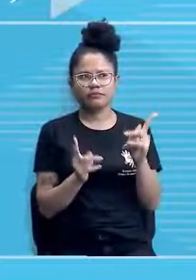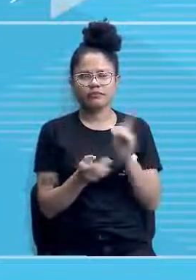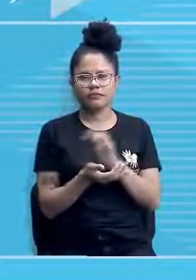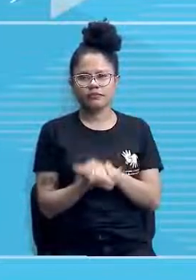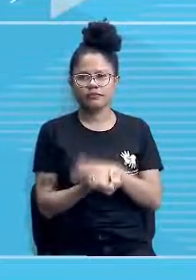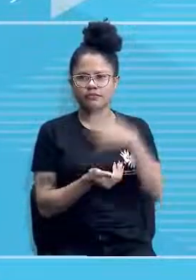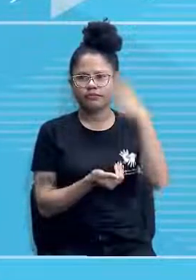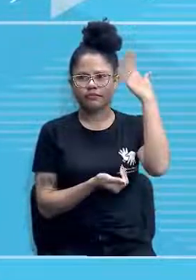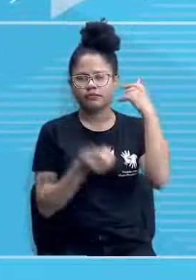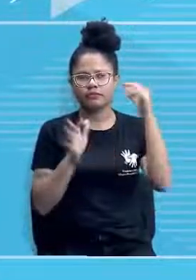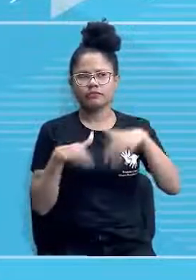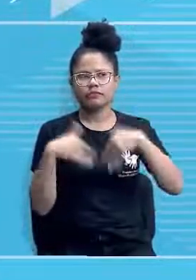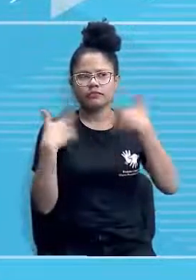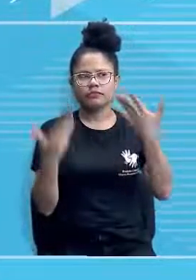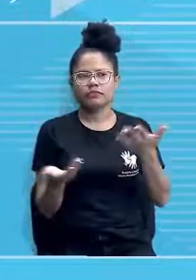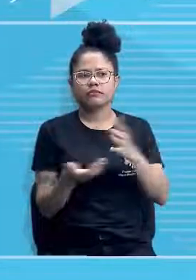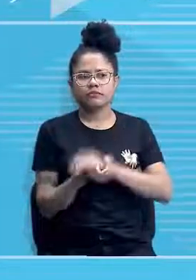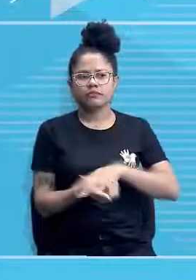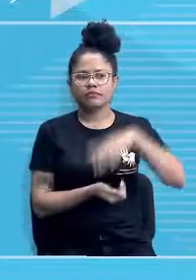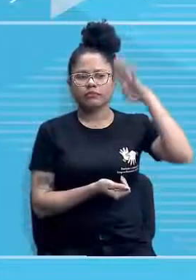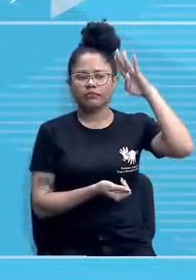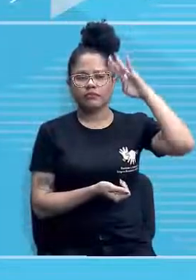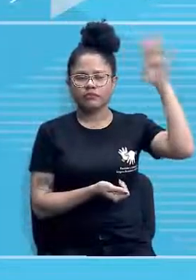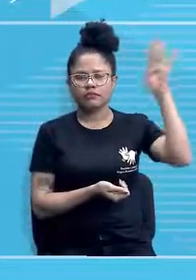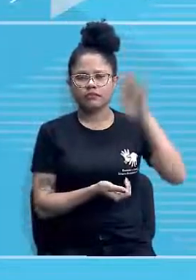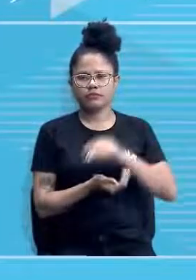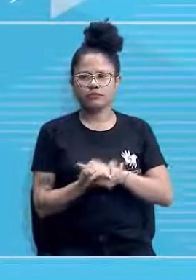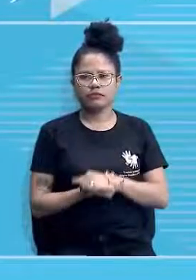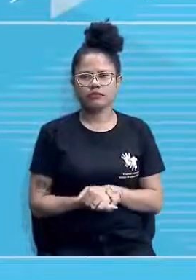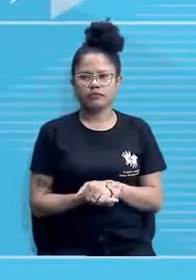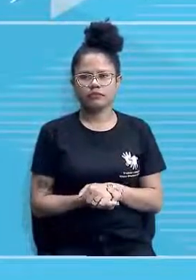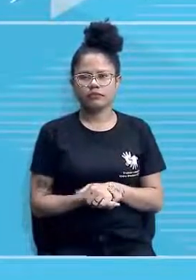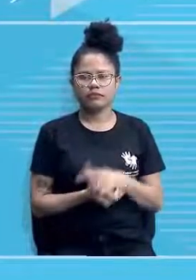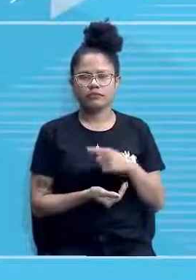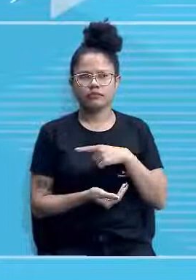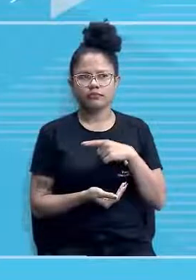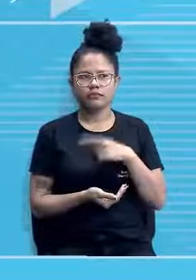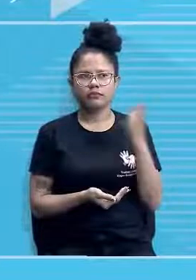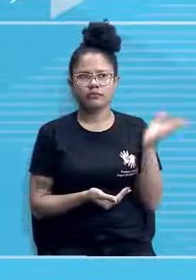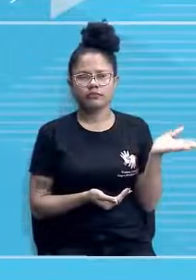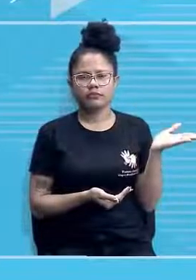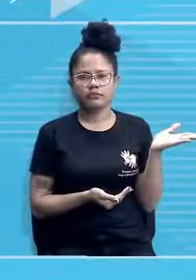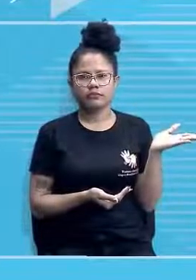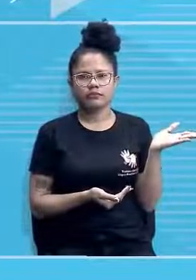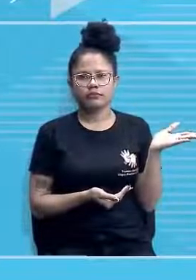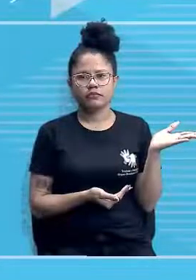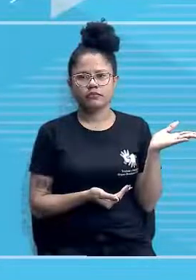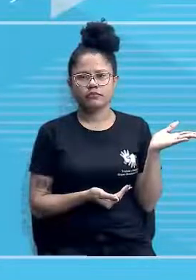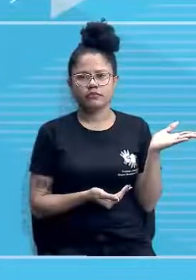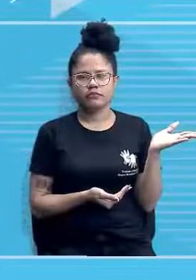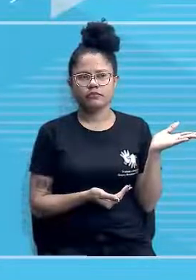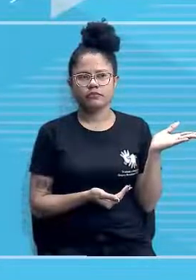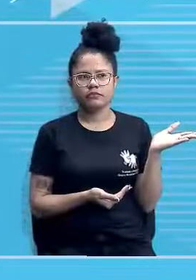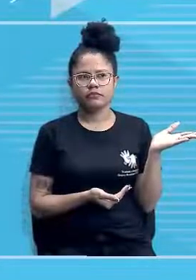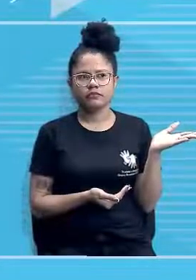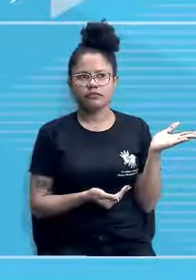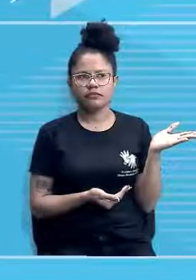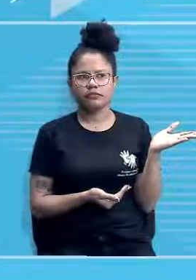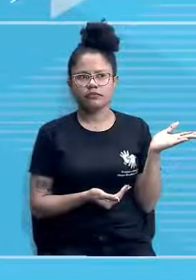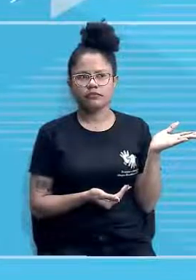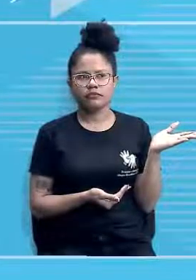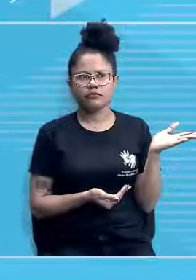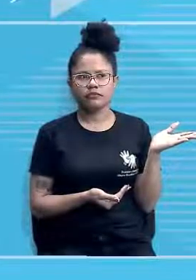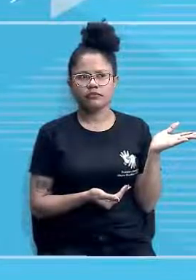saber que as principais funções as principais propriedades dos compostos orgânicos tá aqui ó